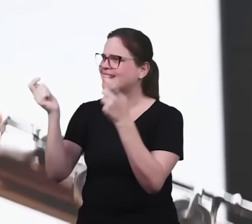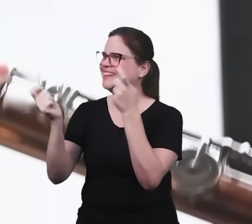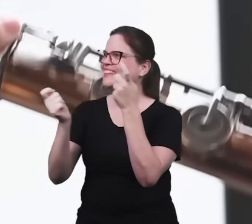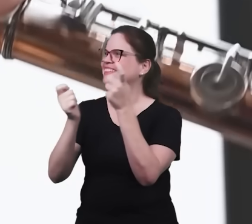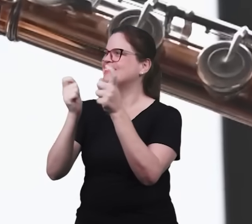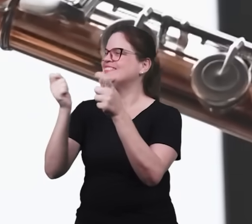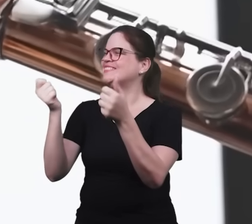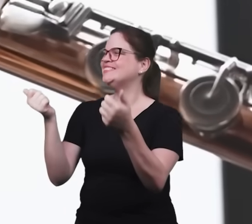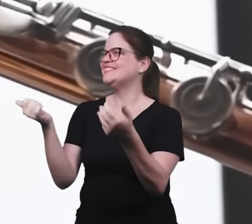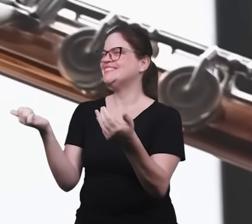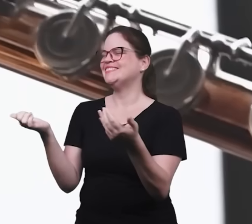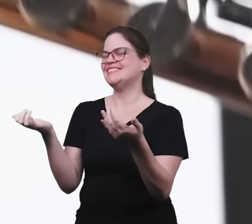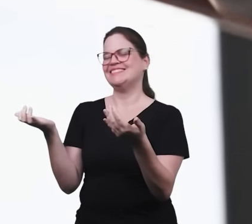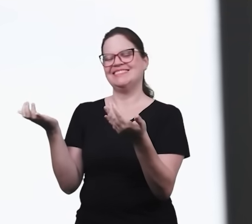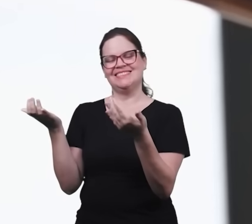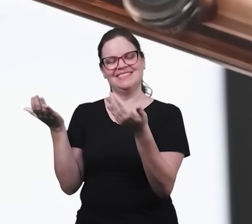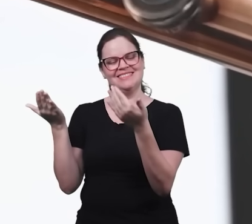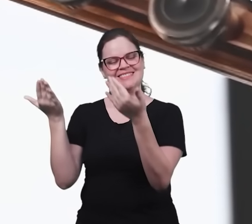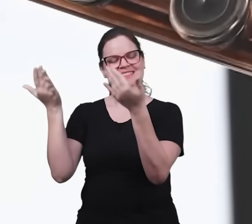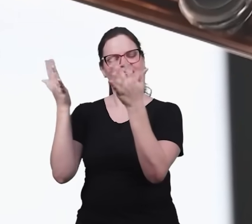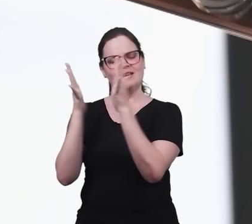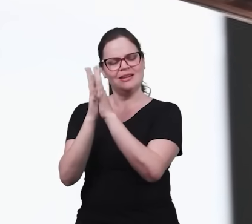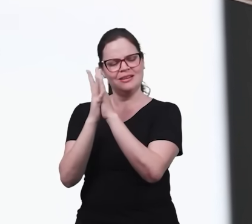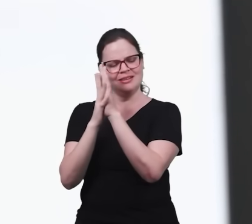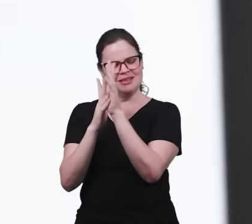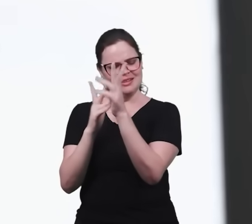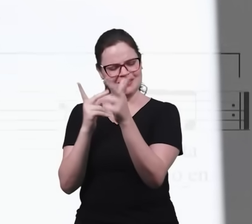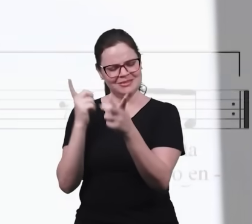Aleluia, eu te dou.